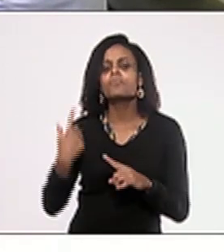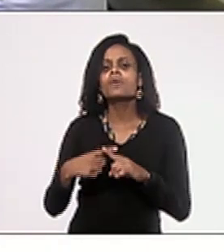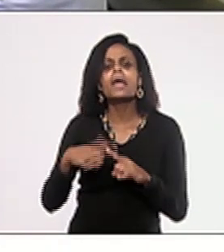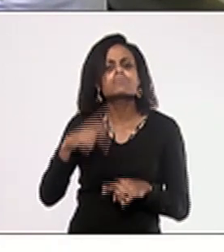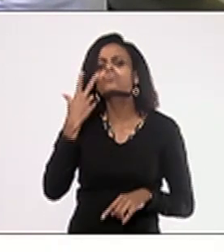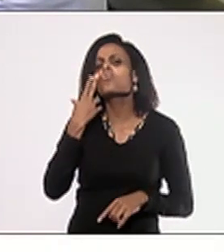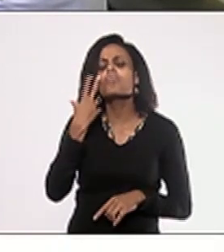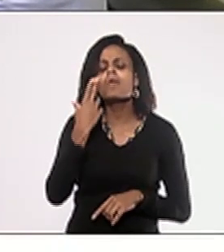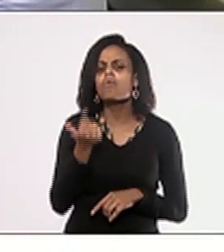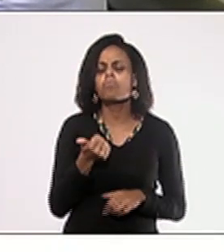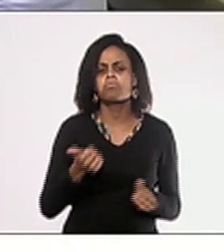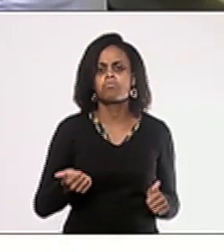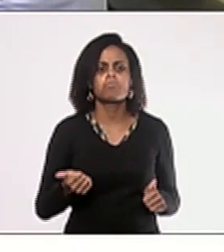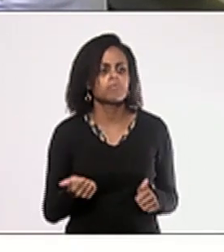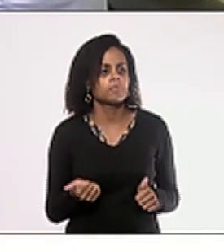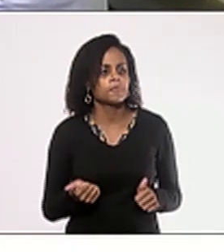comum,